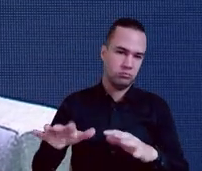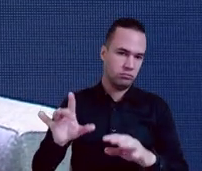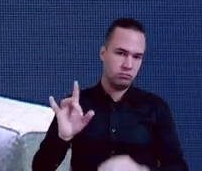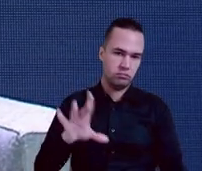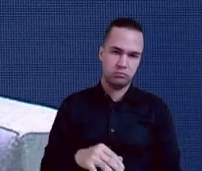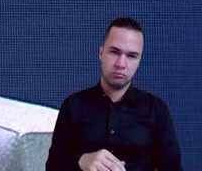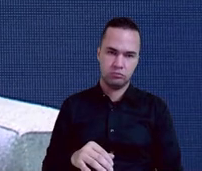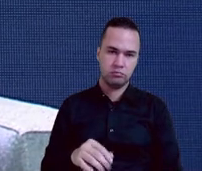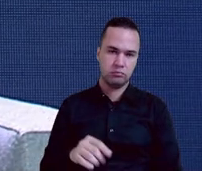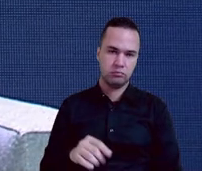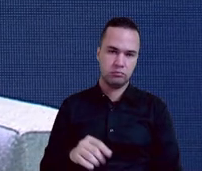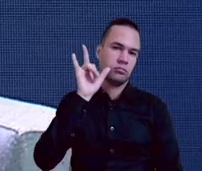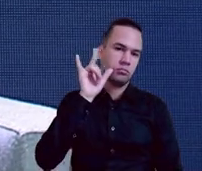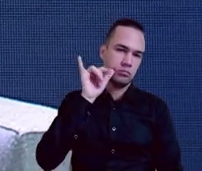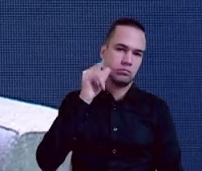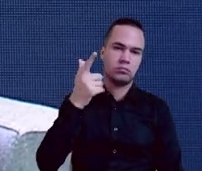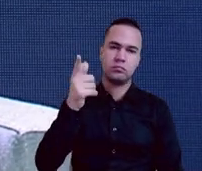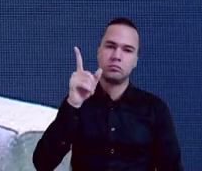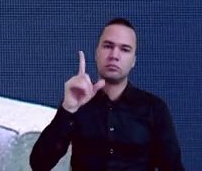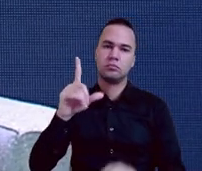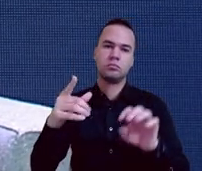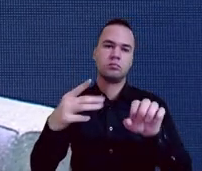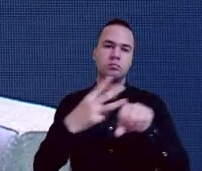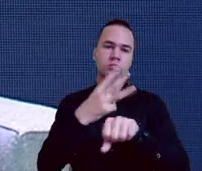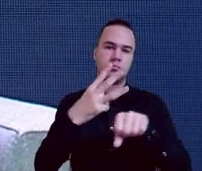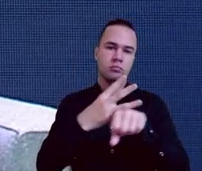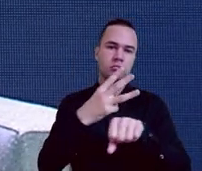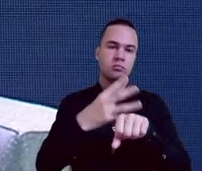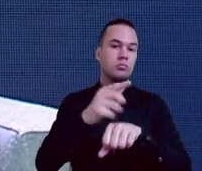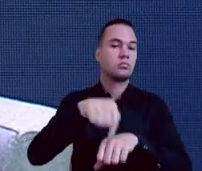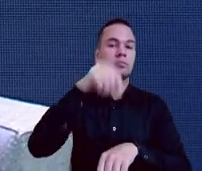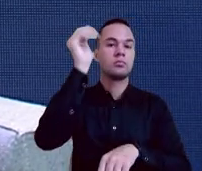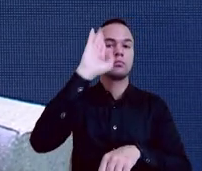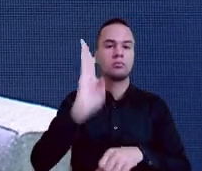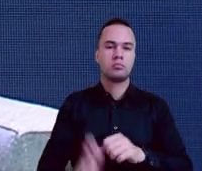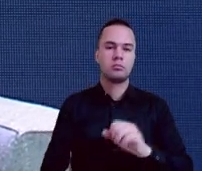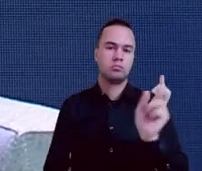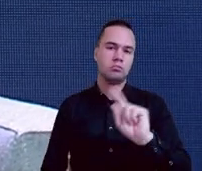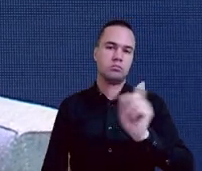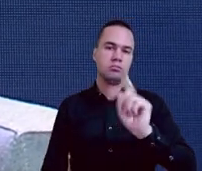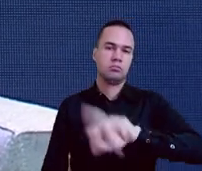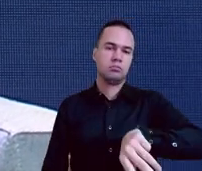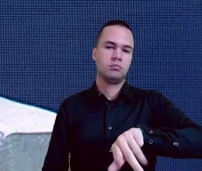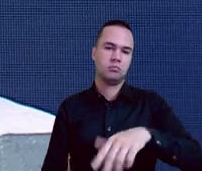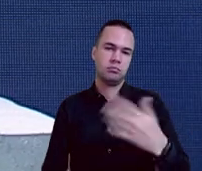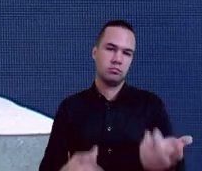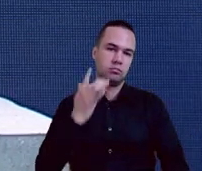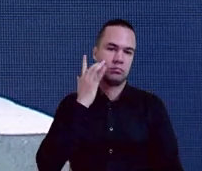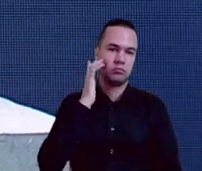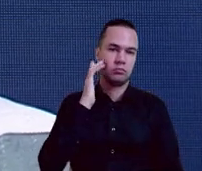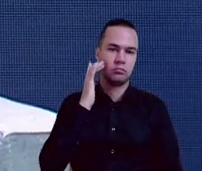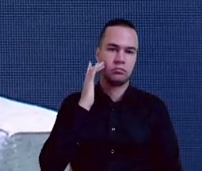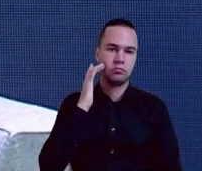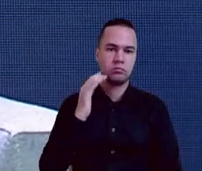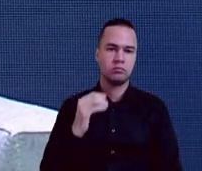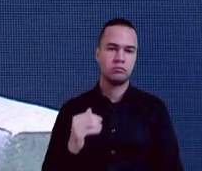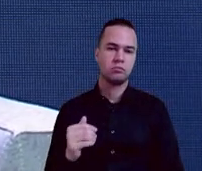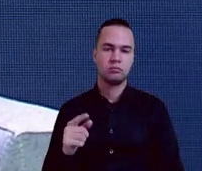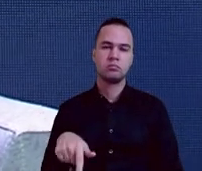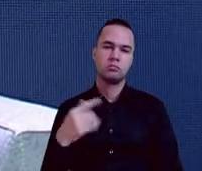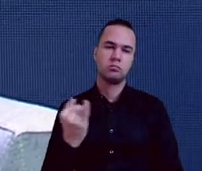Instagram WhatsApp e não eram no Brasil né então eu acho que esse é um é um ponto importante